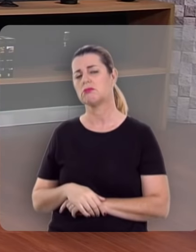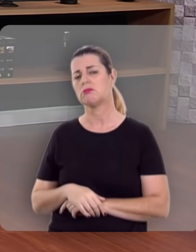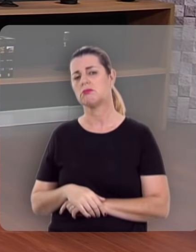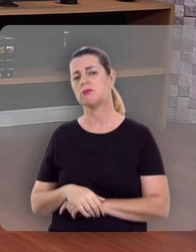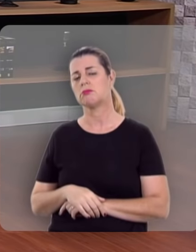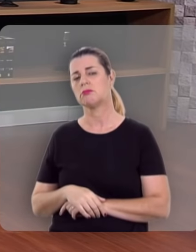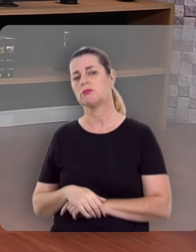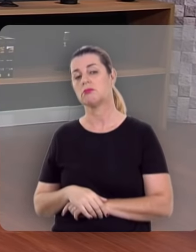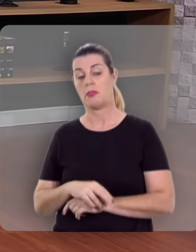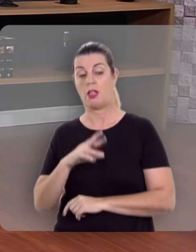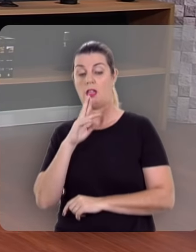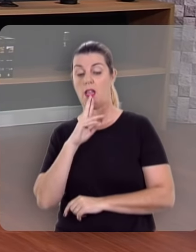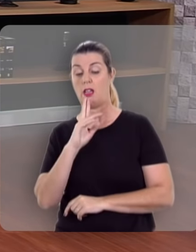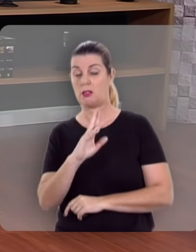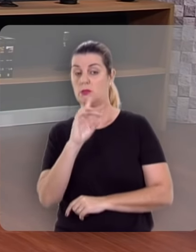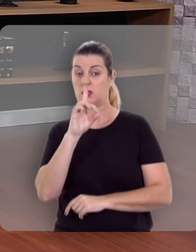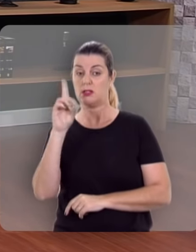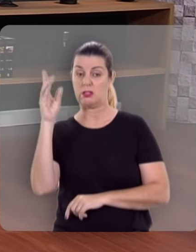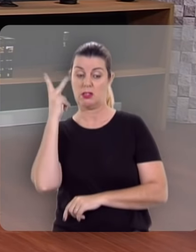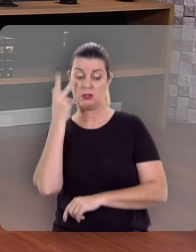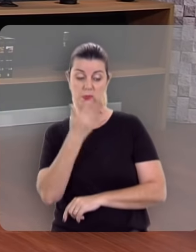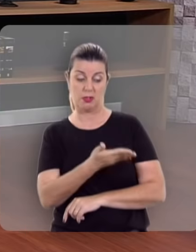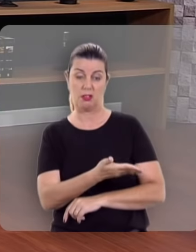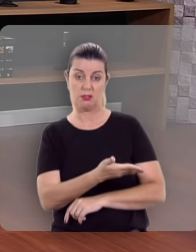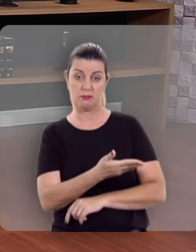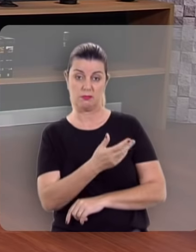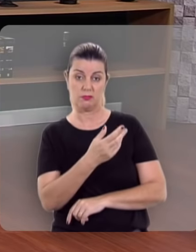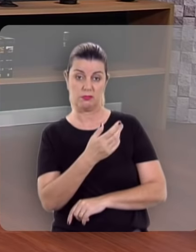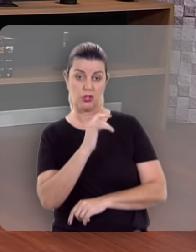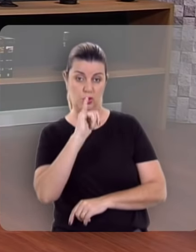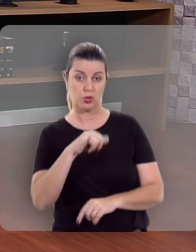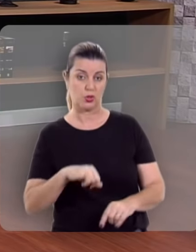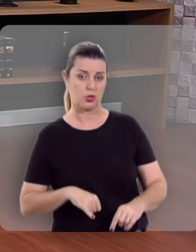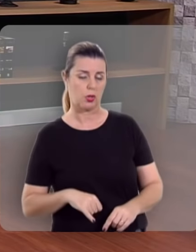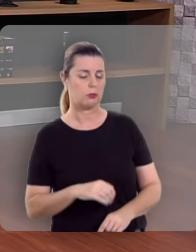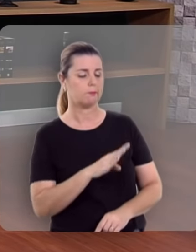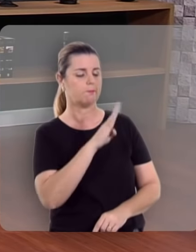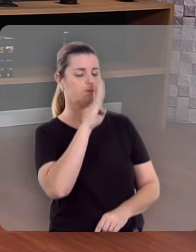tu não me matas de uma vez? E levantou aos céus